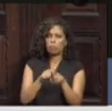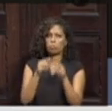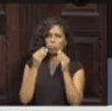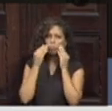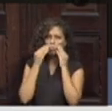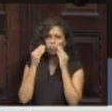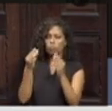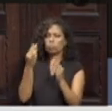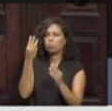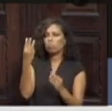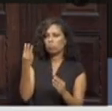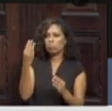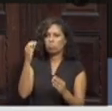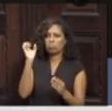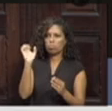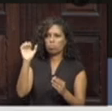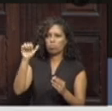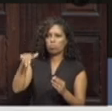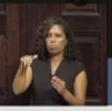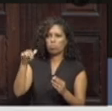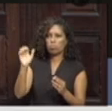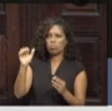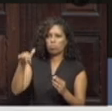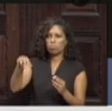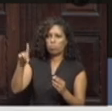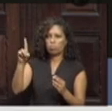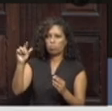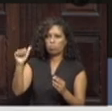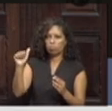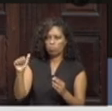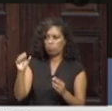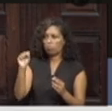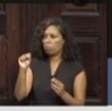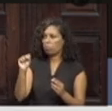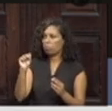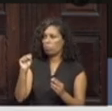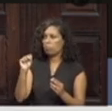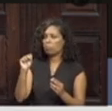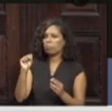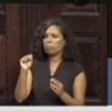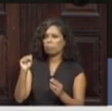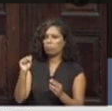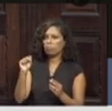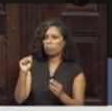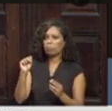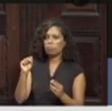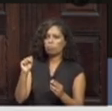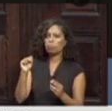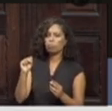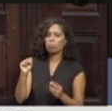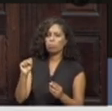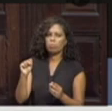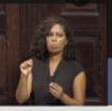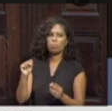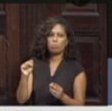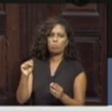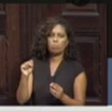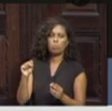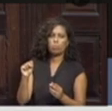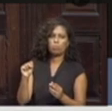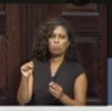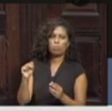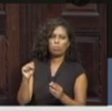projeto do deputado Flávio Bolsonaro. Inclusive, falei com o autor antes do início da sessão e gostaria também de solicitar que a mesa diretora passe